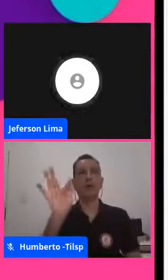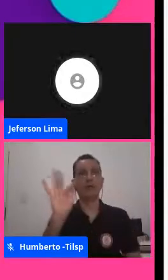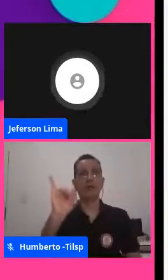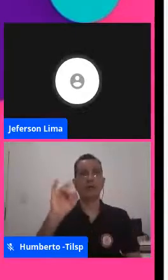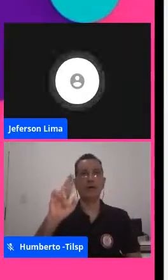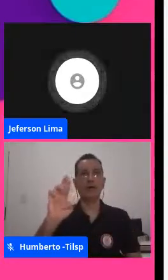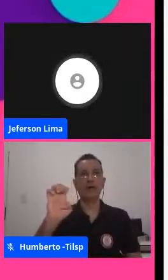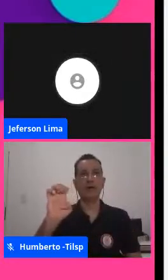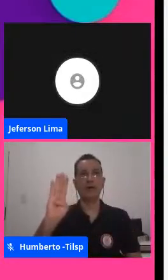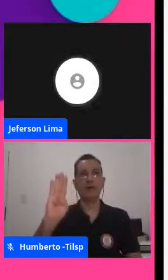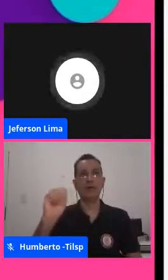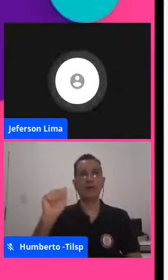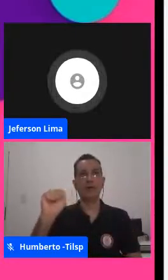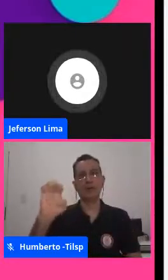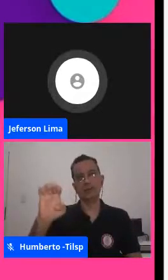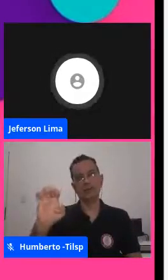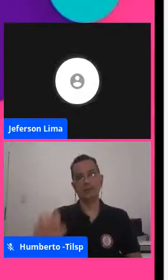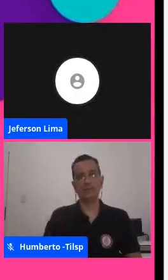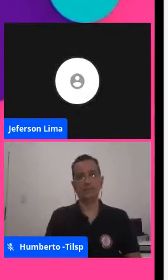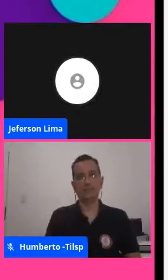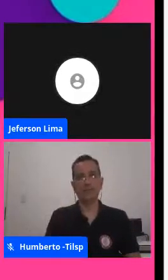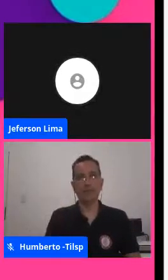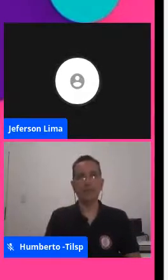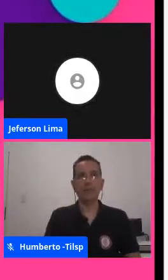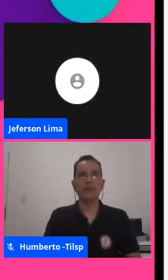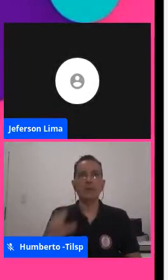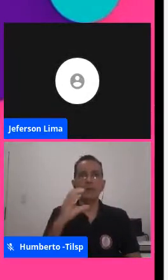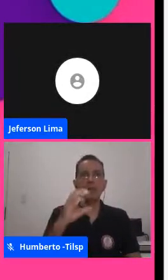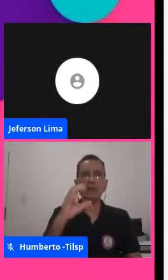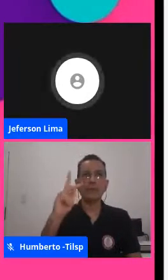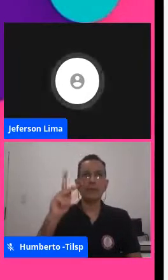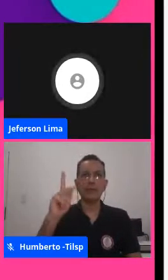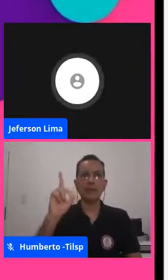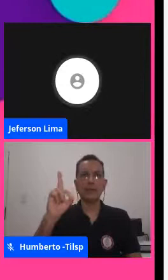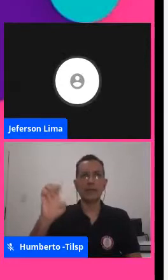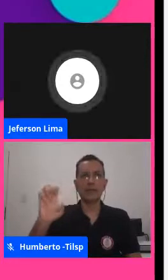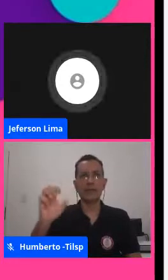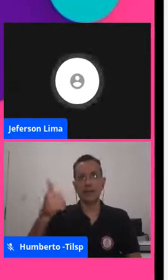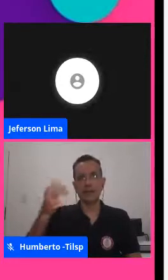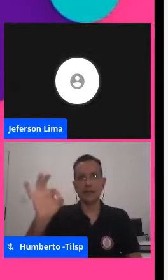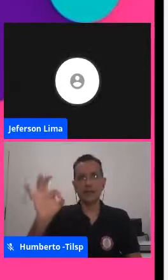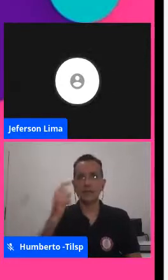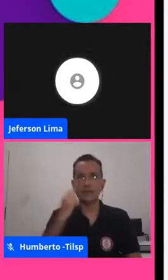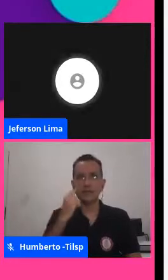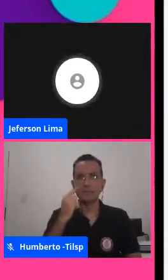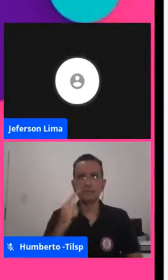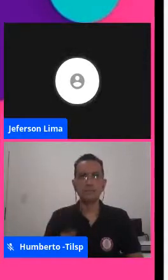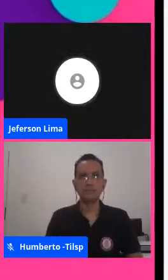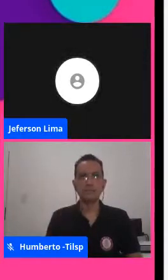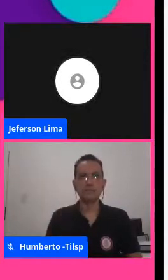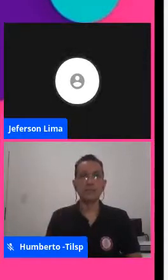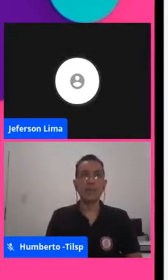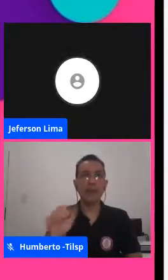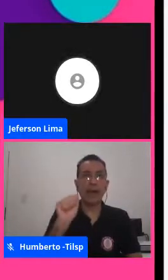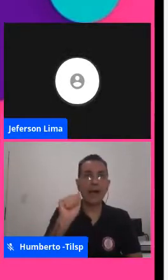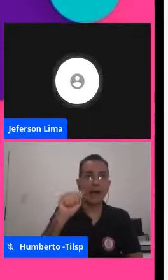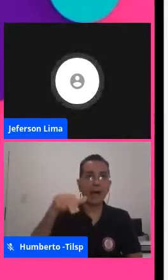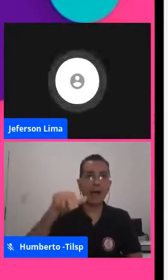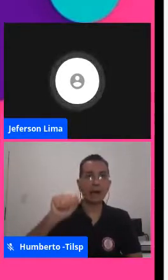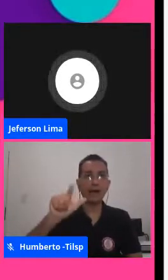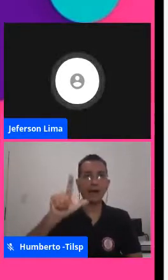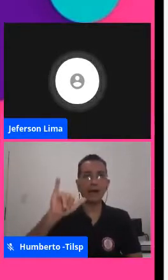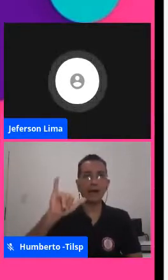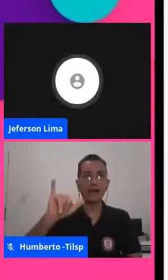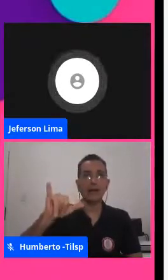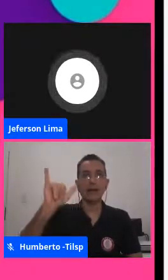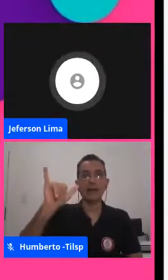cá, criamos nosso projeto aqui, ó. CPDE dev. Acabou. A gente tem a opção aqui de ativar Analytics. Para quem não sabe, Analytics é um recurso do Google para